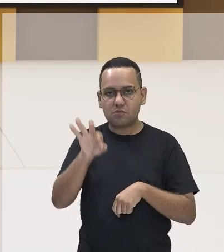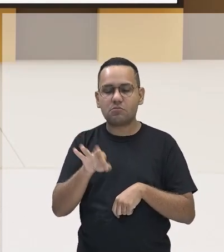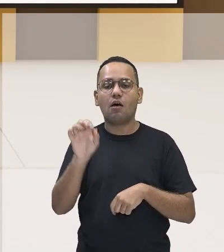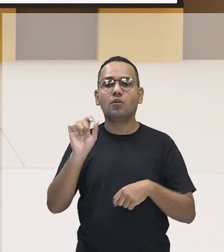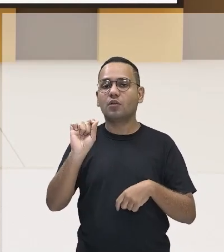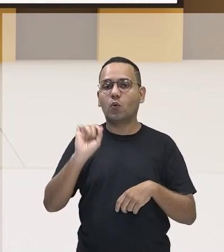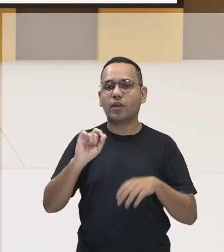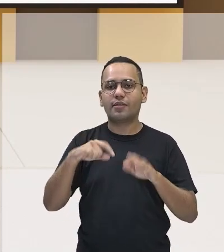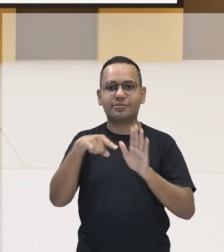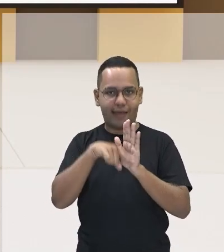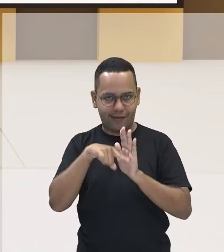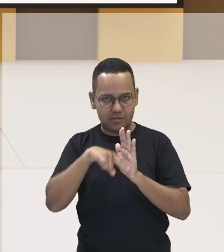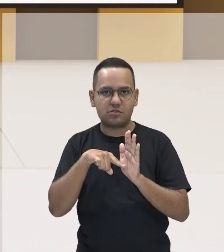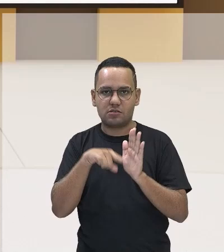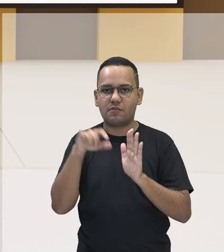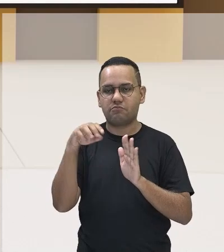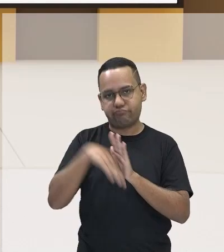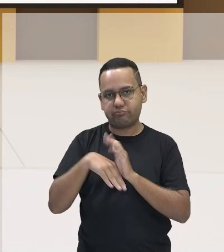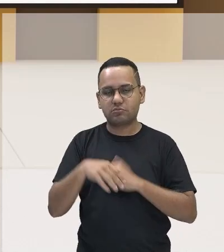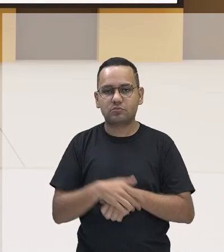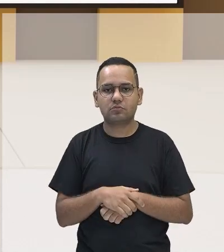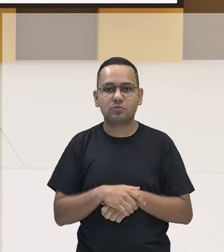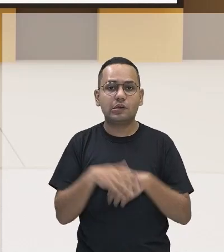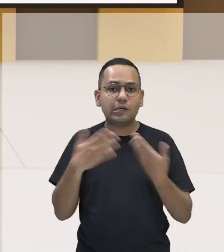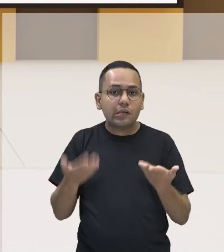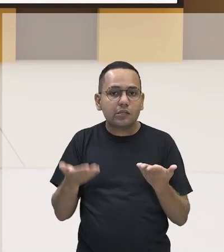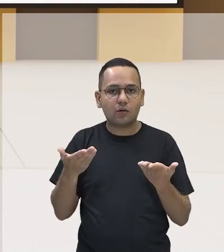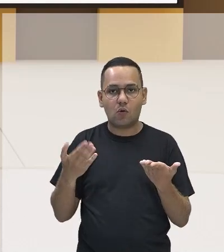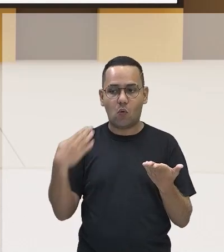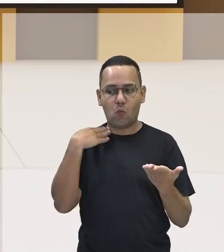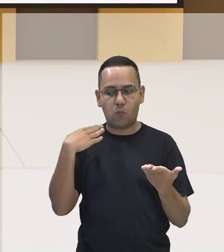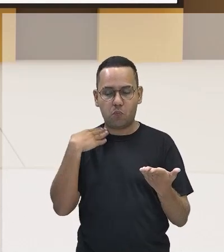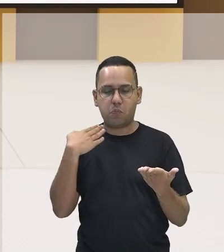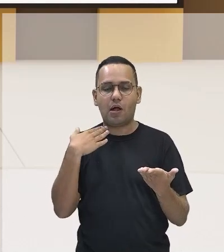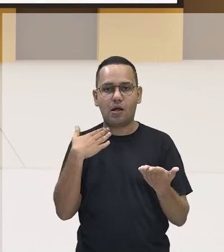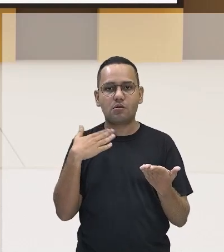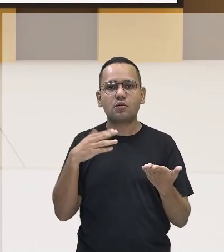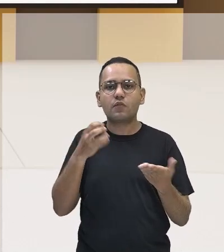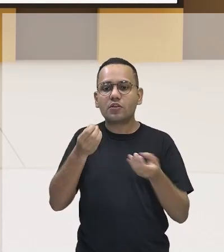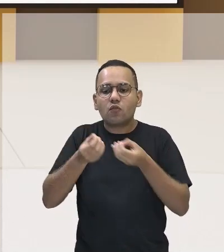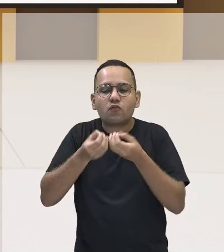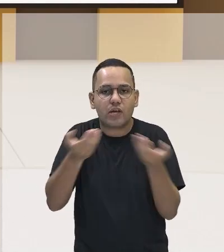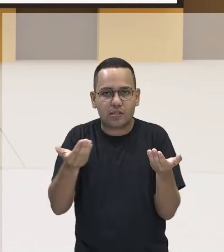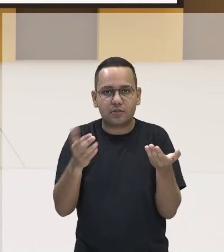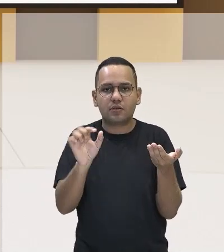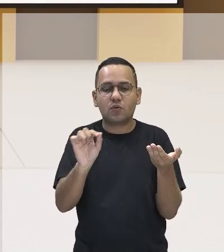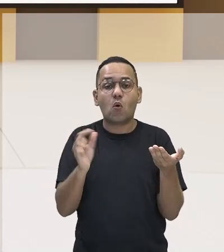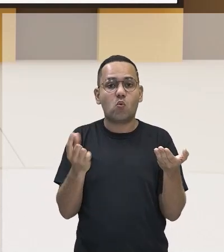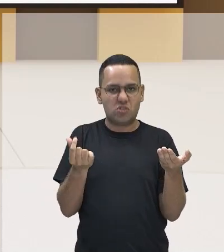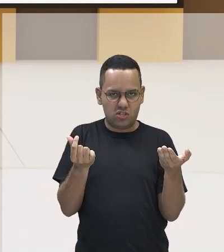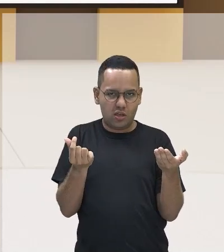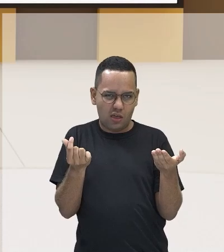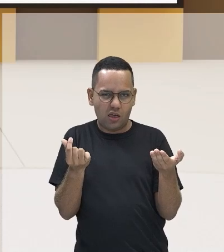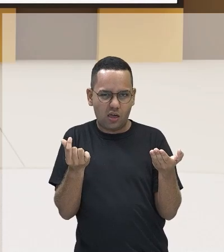dinheiro disponível, o banco ele te oferece o cheque especial por um determinado tempo. E se você não